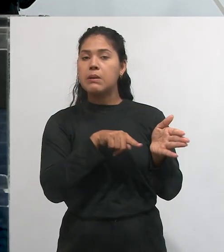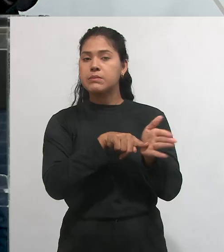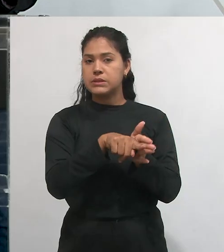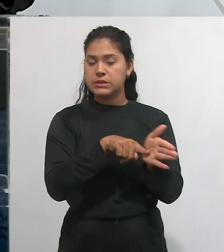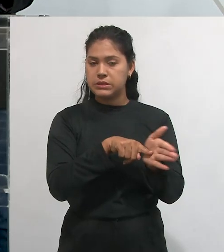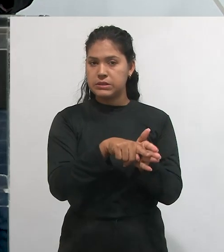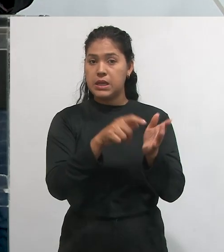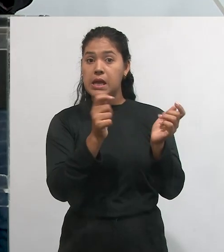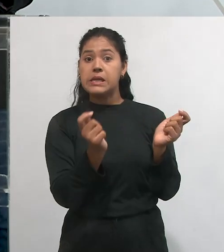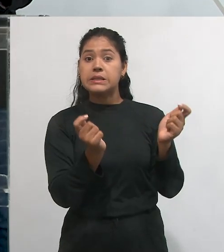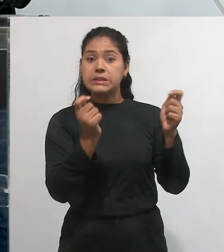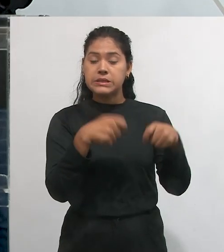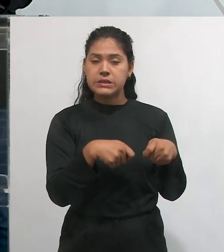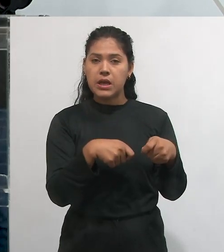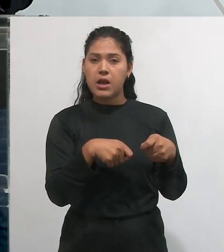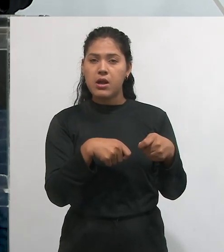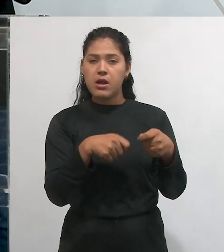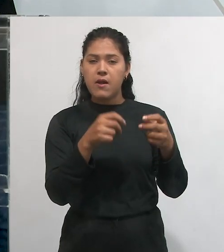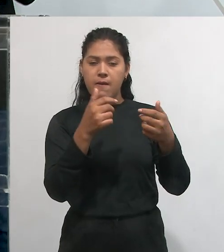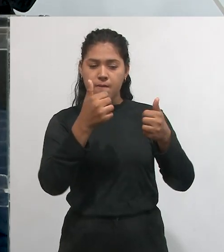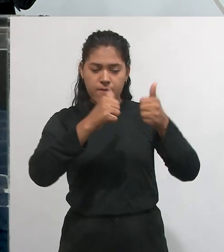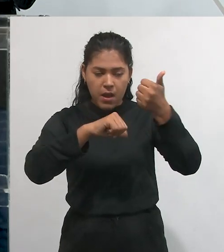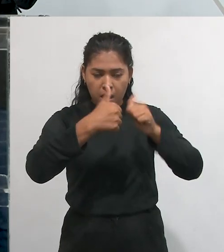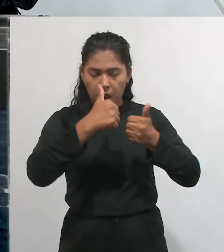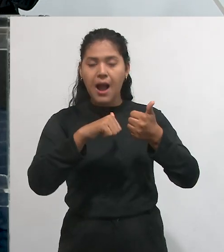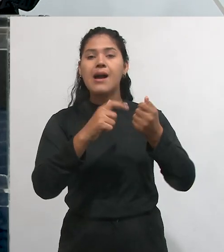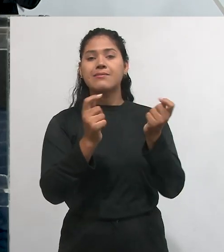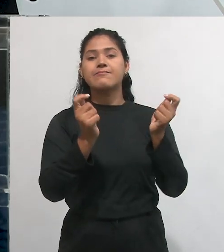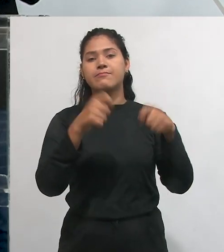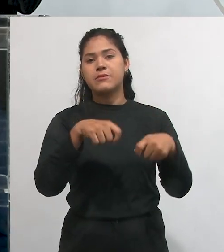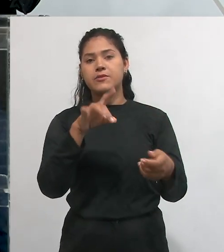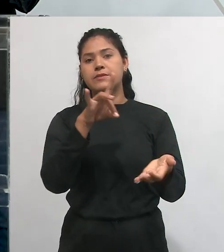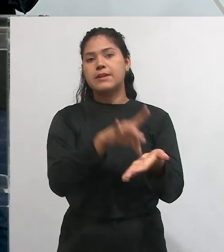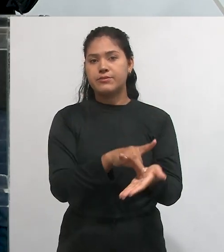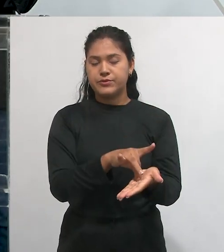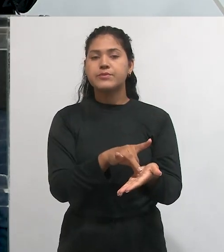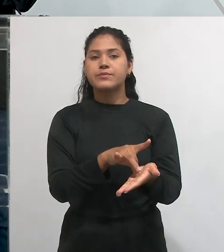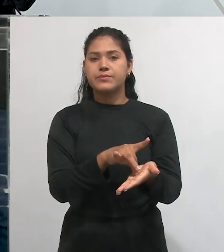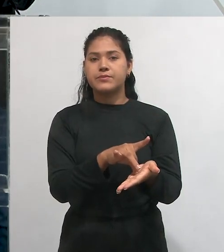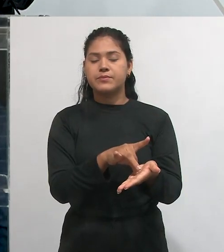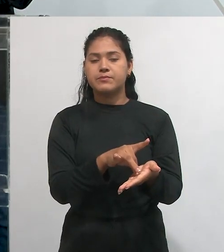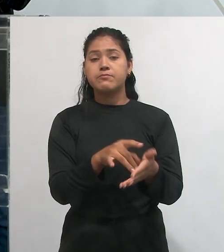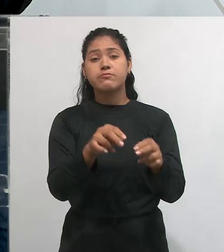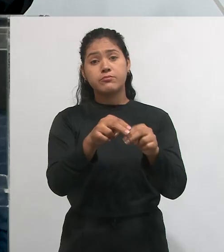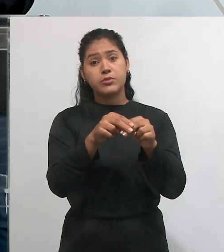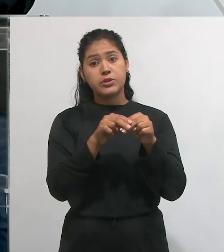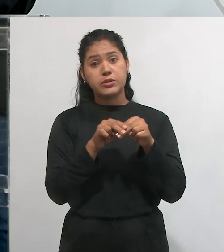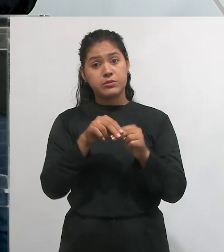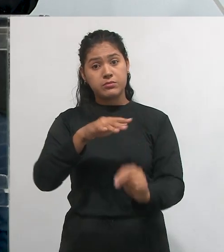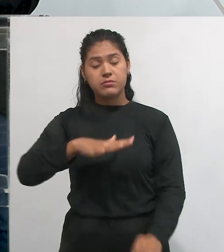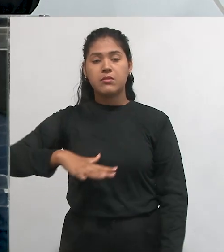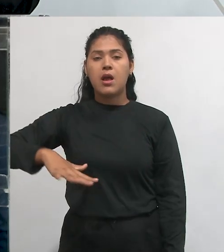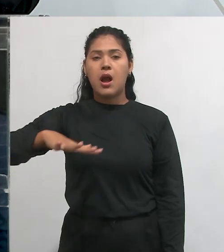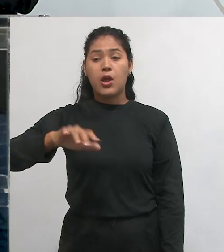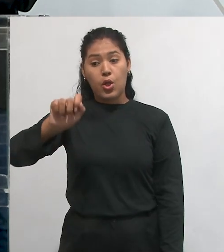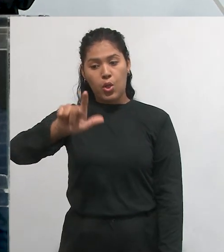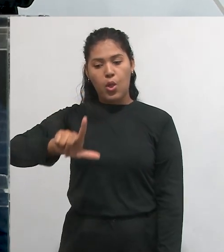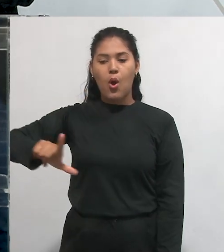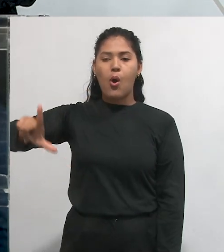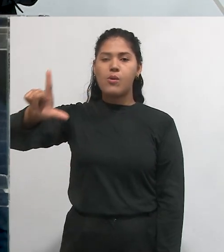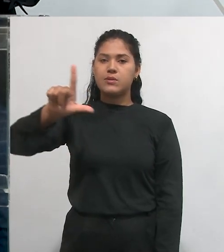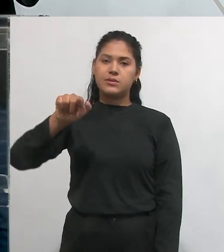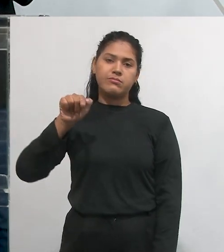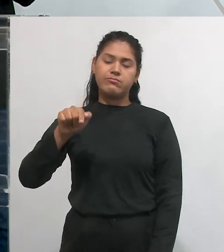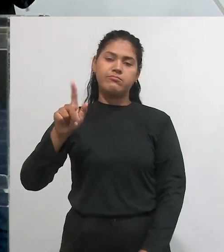todo momento que nós falarmos, tem a verdade. Então, do ponto de vista lógico, não há